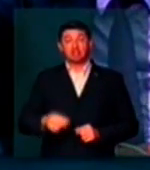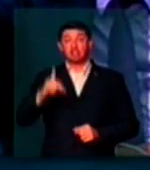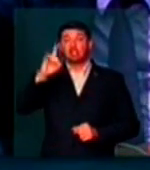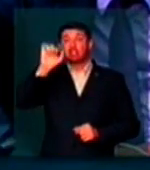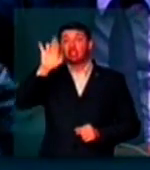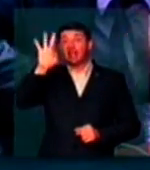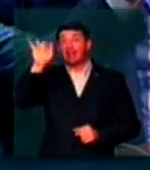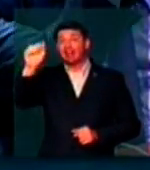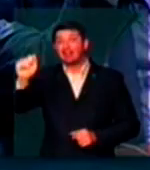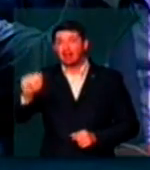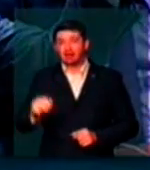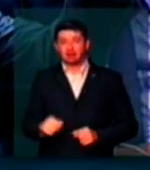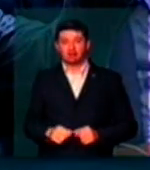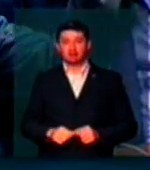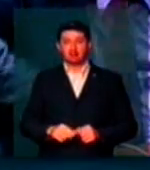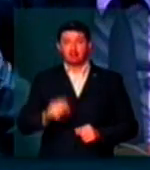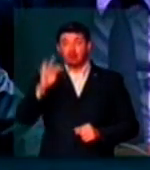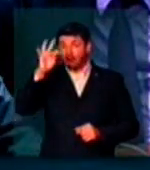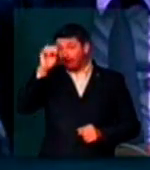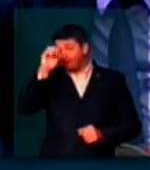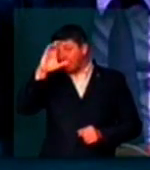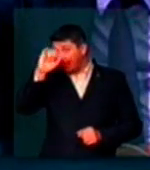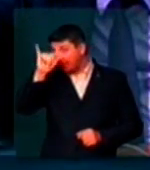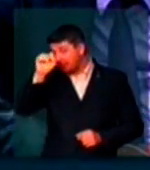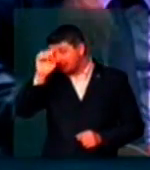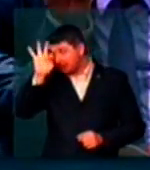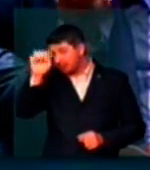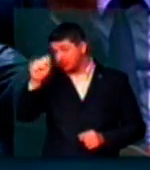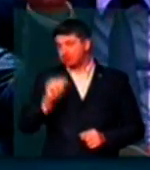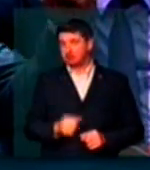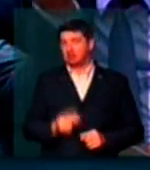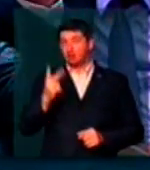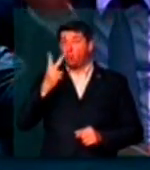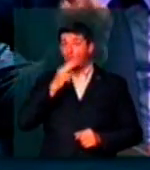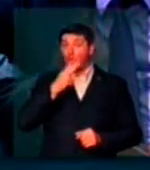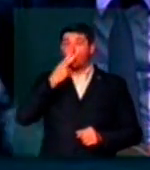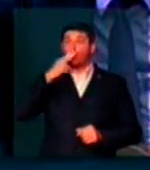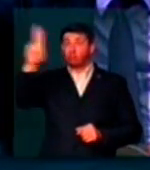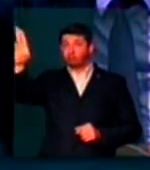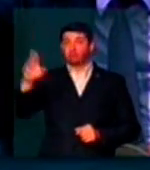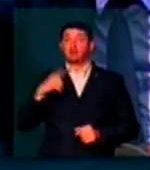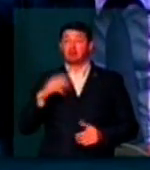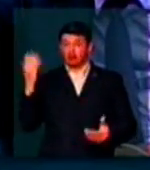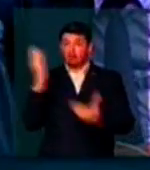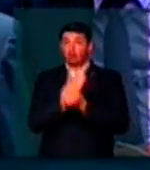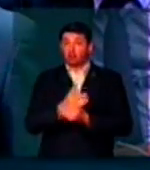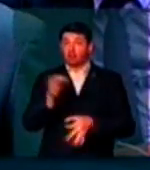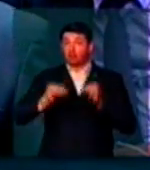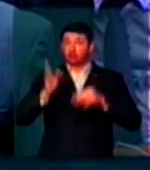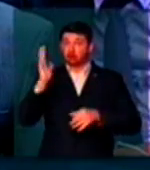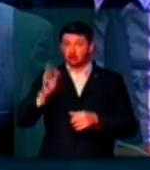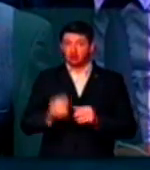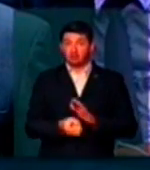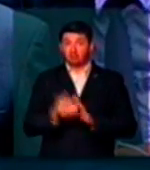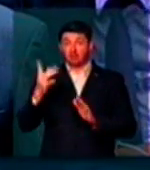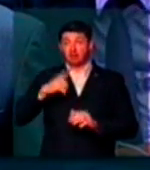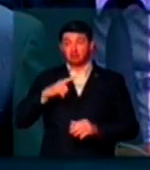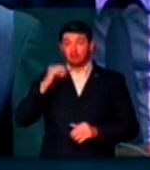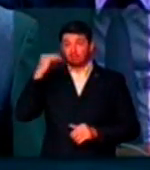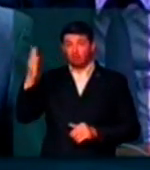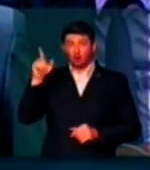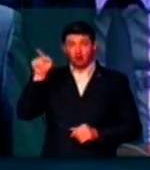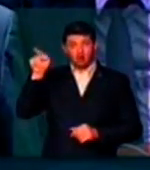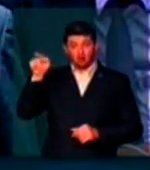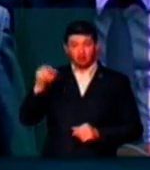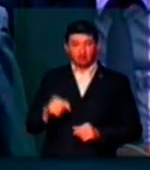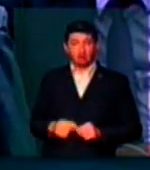direita, de inspiração fascista, que responde a vários processos. Vários deles estão lá,